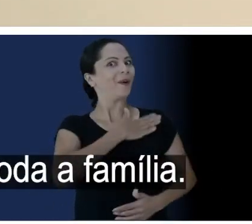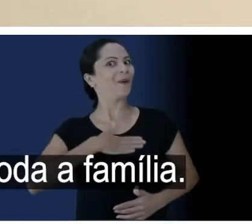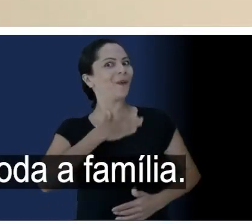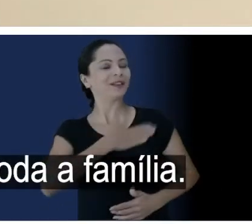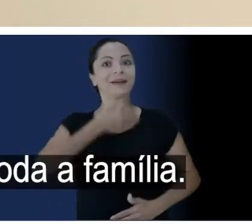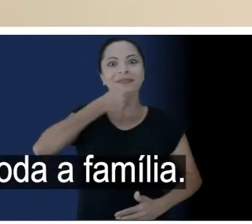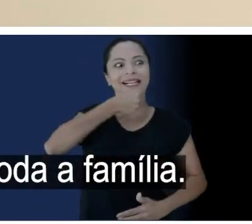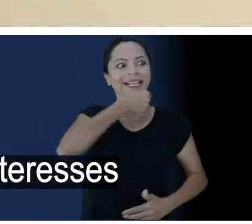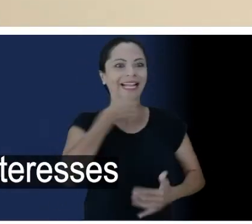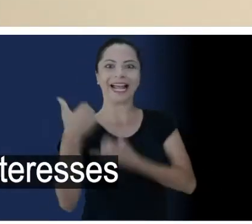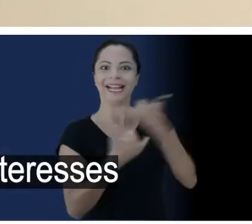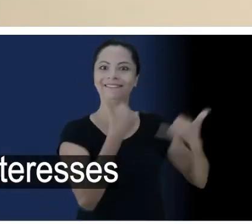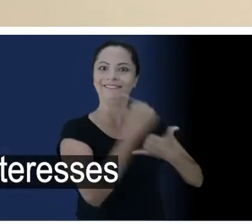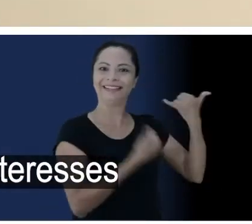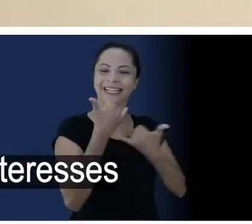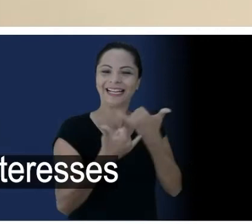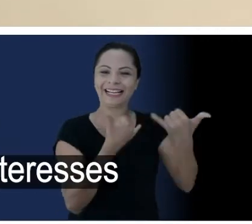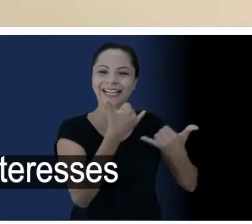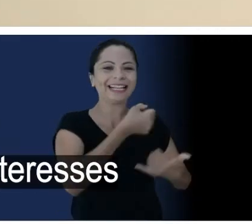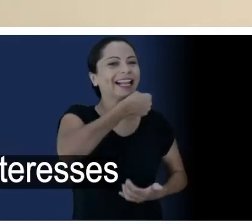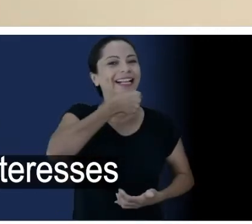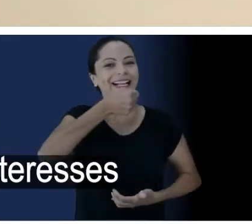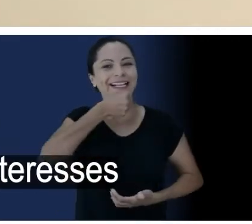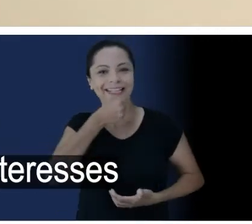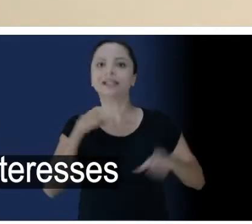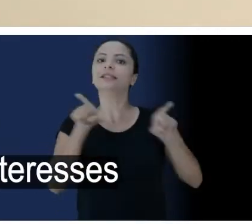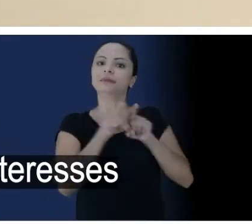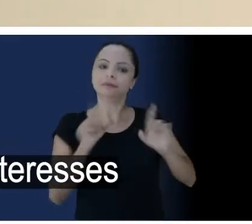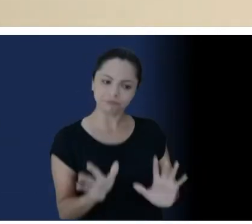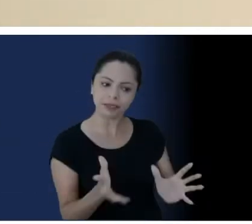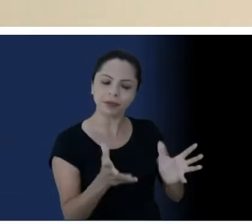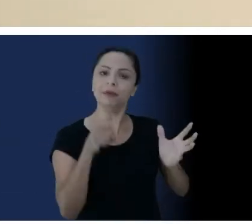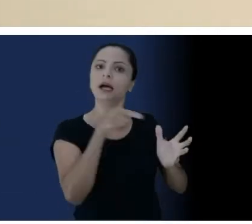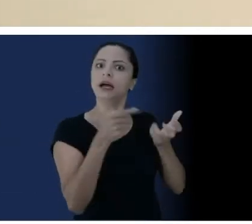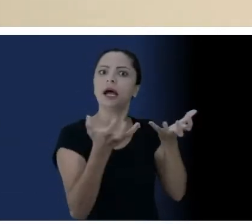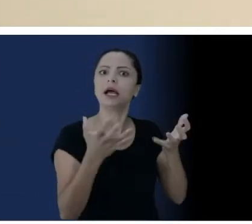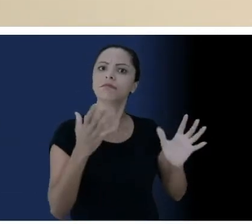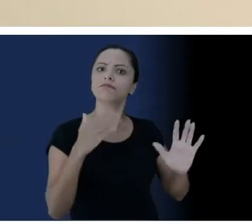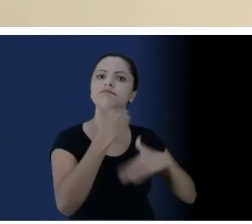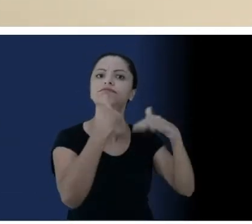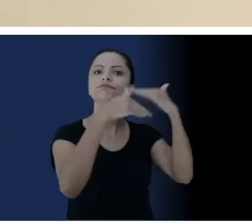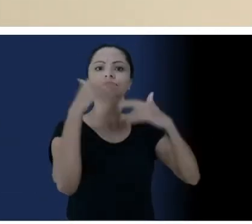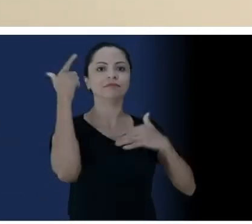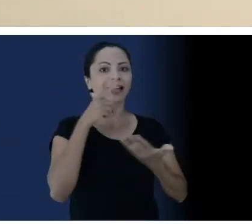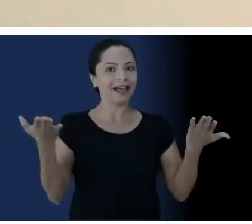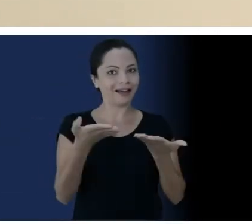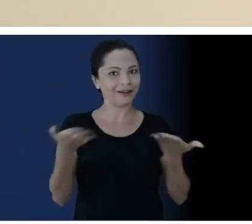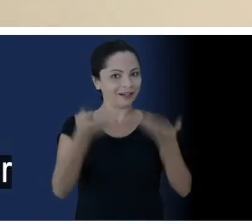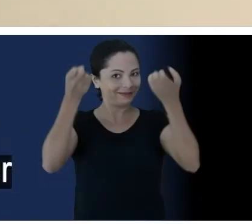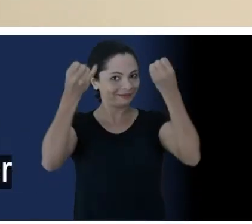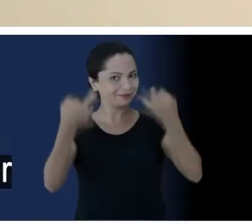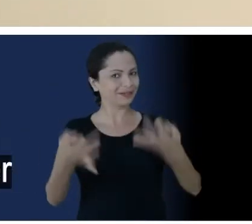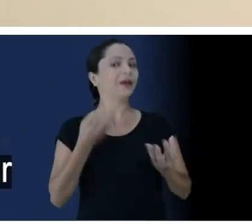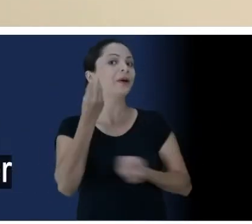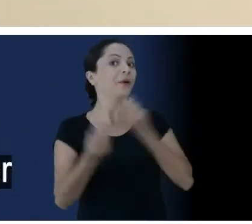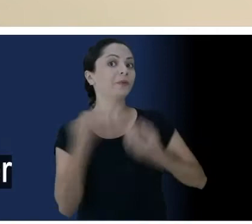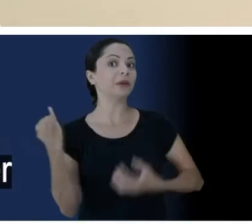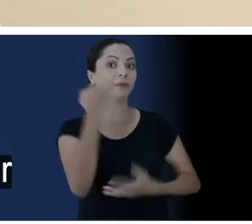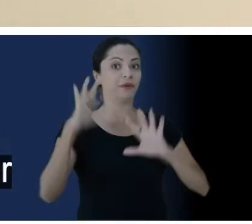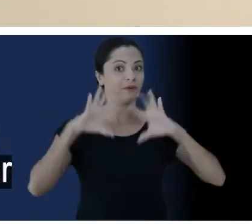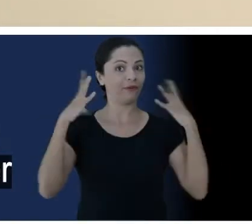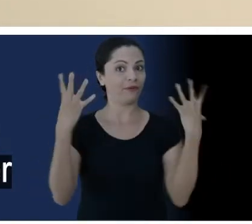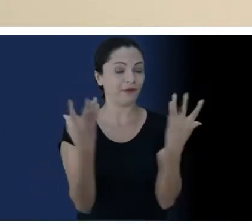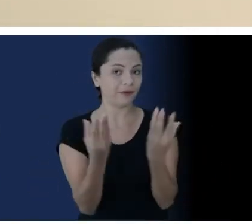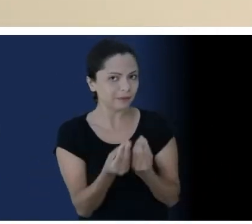entrevistando toda a família e sempre teve incentivo para ir atrás dos seus interesses e habilidades. Confere esse comentário da Fernanda sobre a importância da